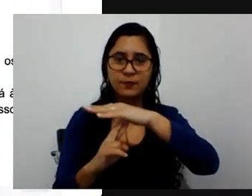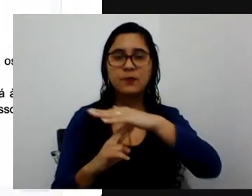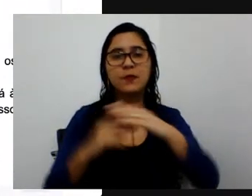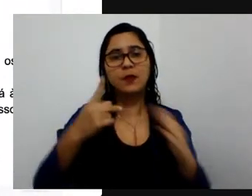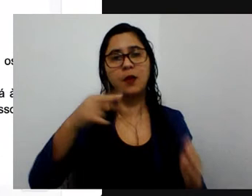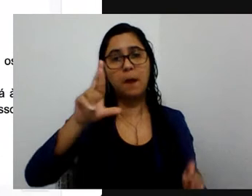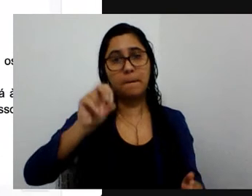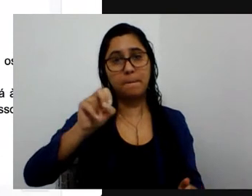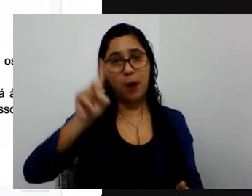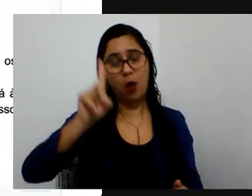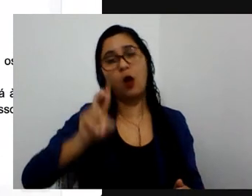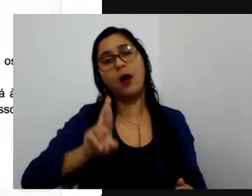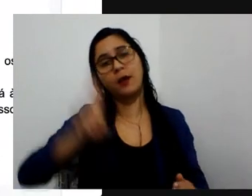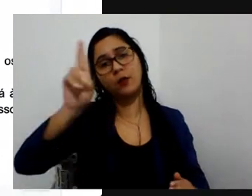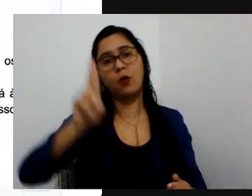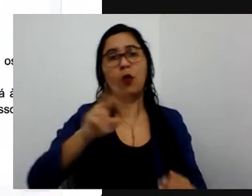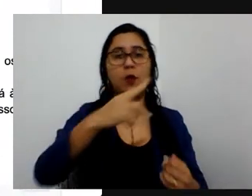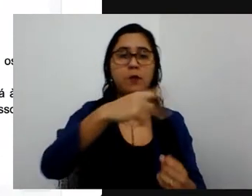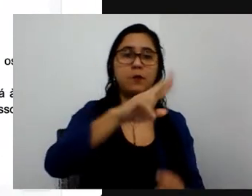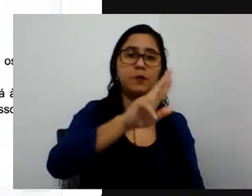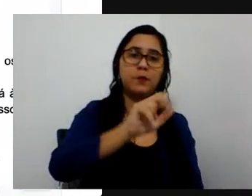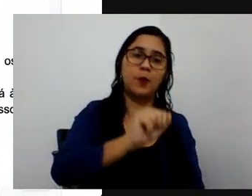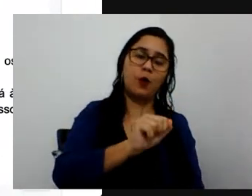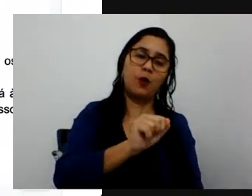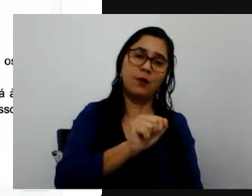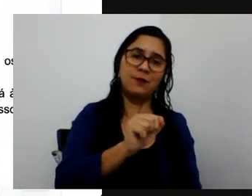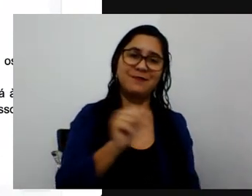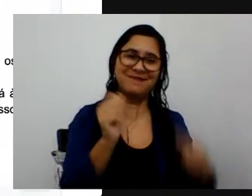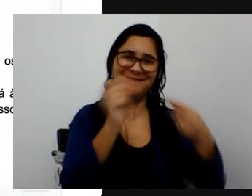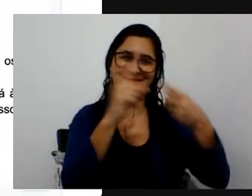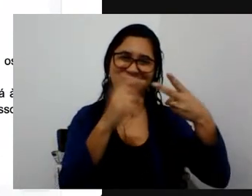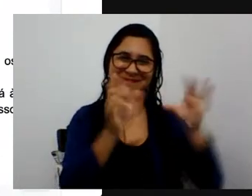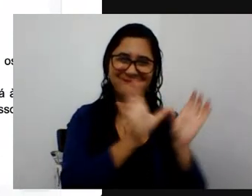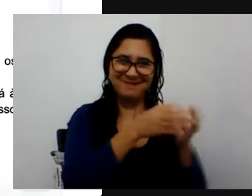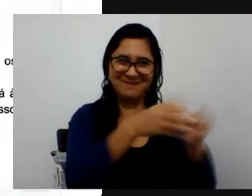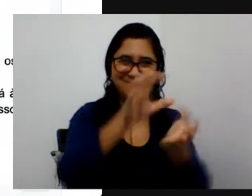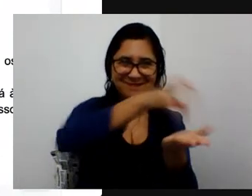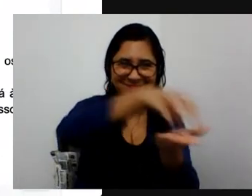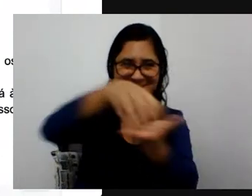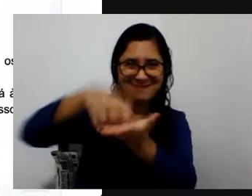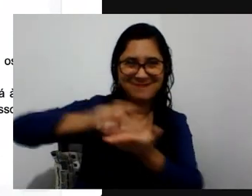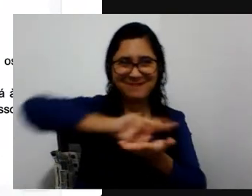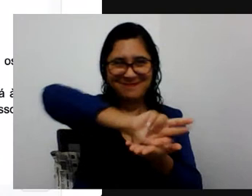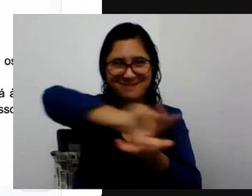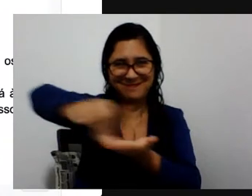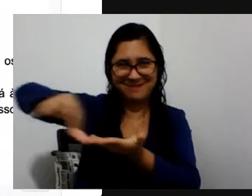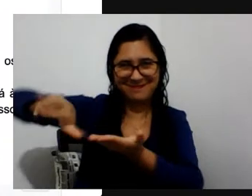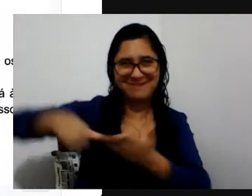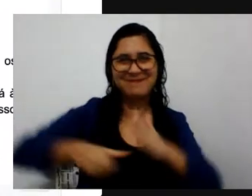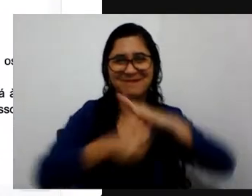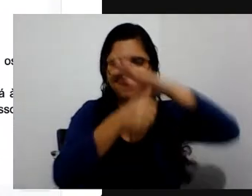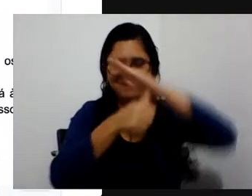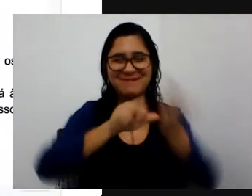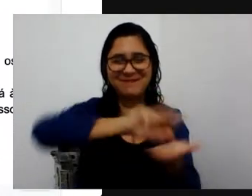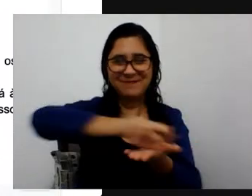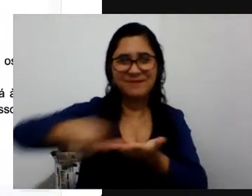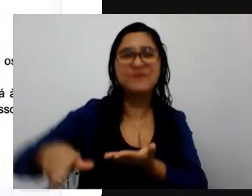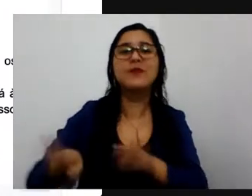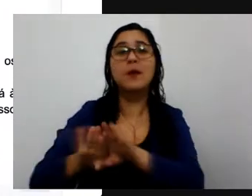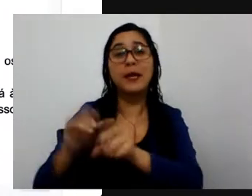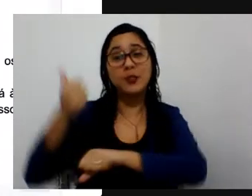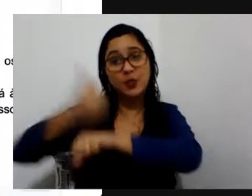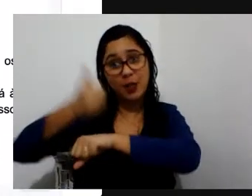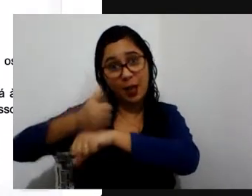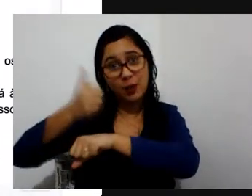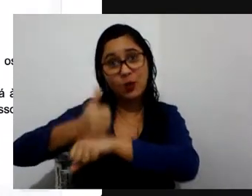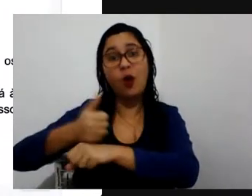pró-reitores: PROAD, PROACE, PROGPE, PROGRAD, PROPG, PROPQ e PROEX. e diretor de campus nos campi em